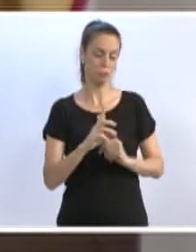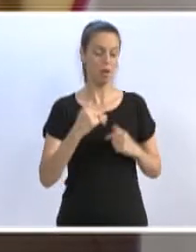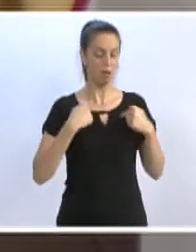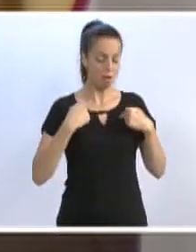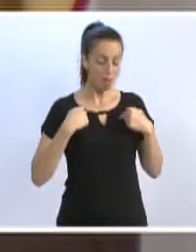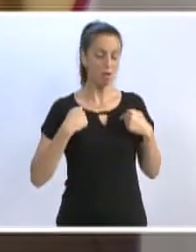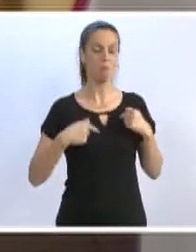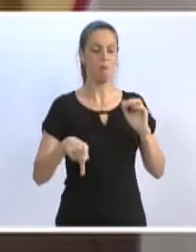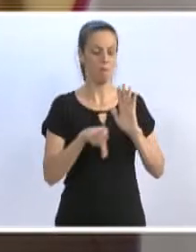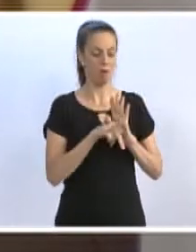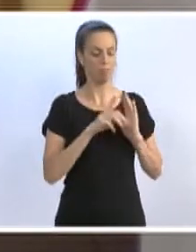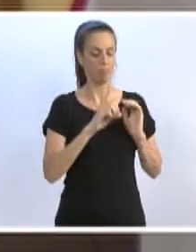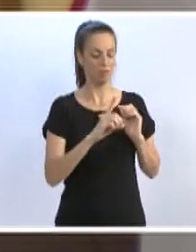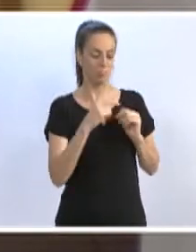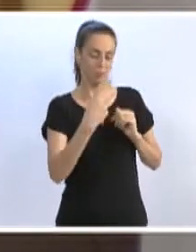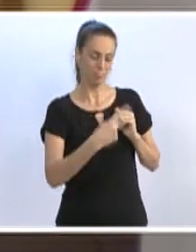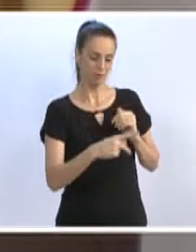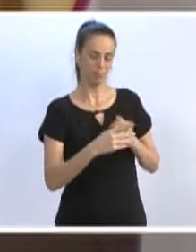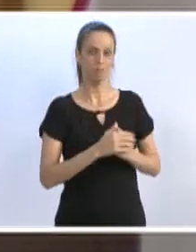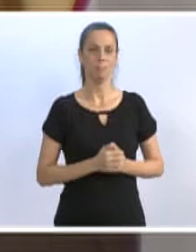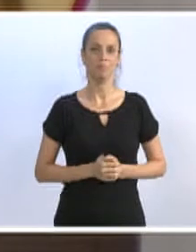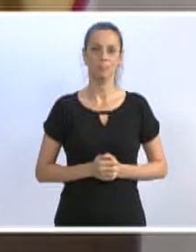teu Deus.